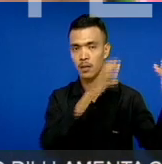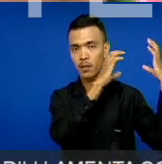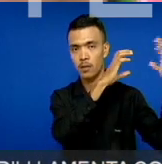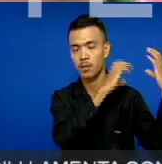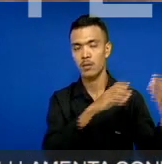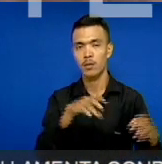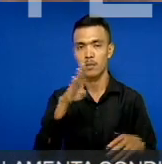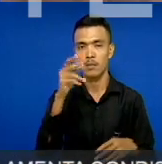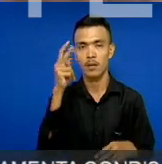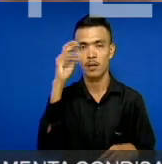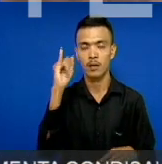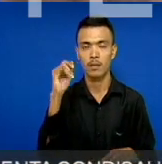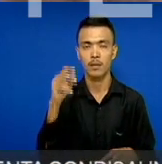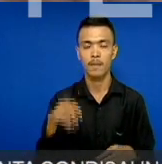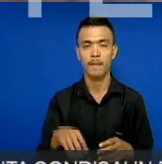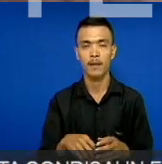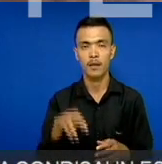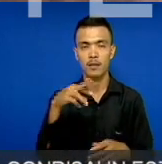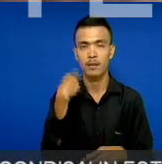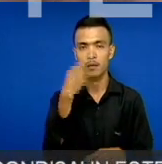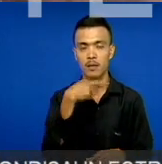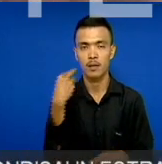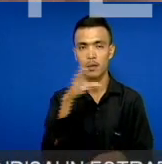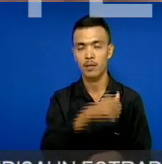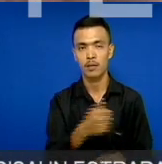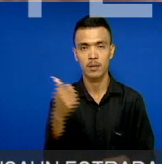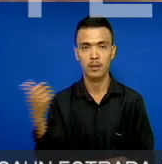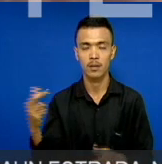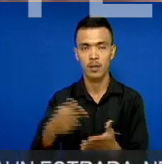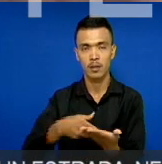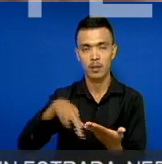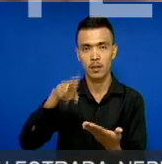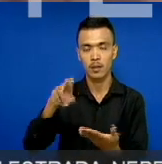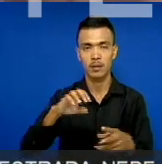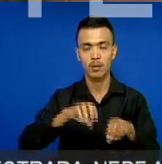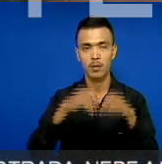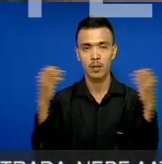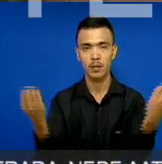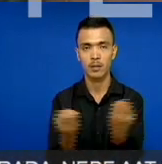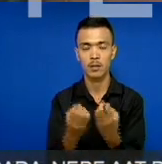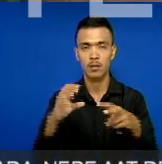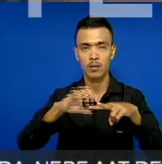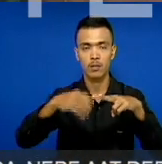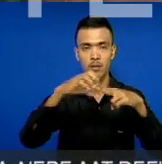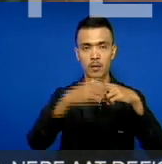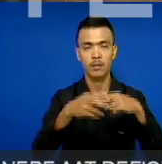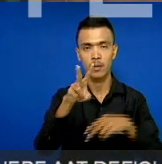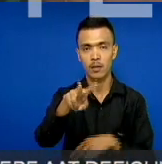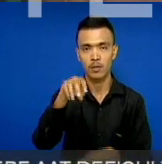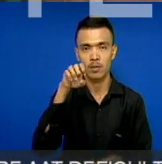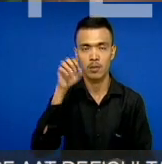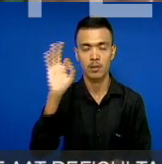minakami, hare no produção local Siracelo. Dadangne resista movimento cooperativa primária atus rua